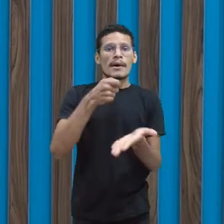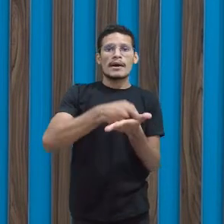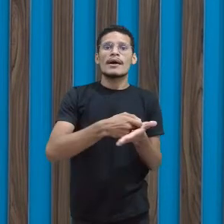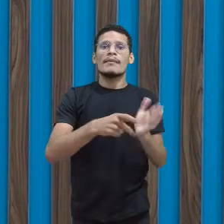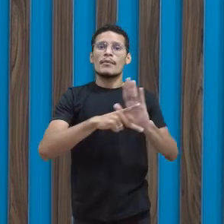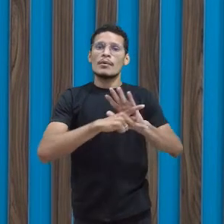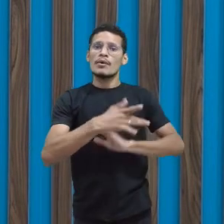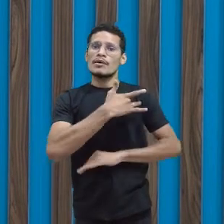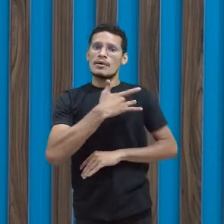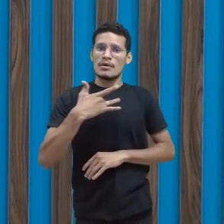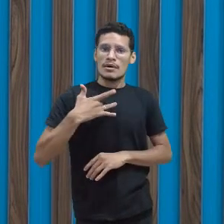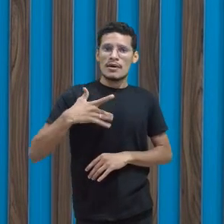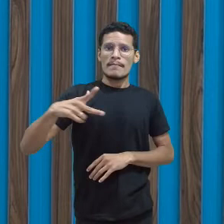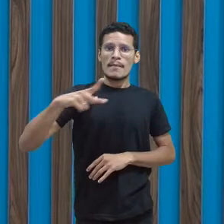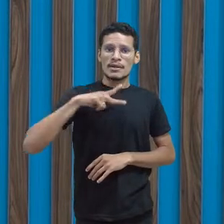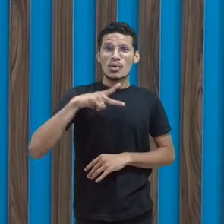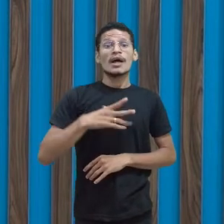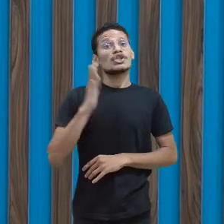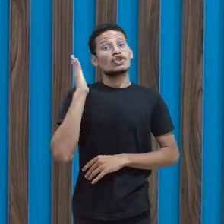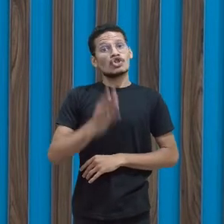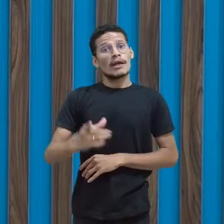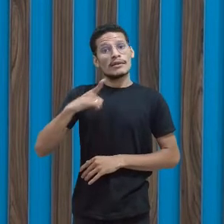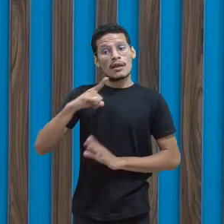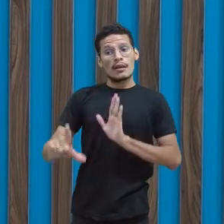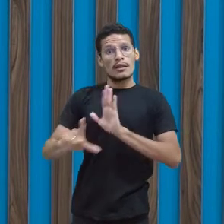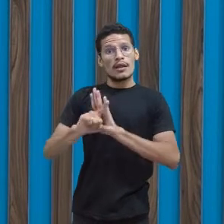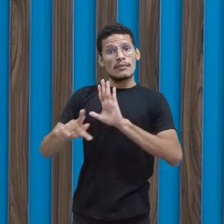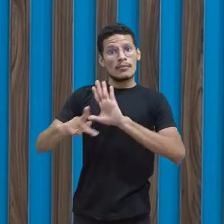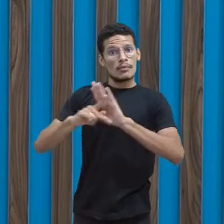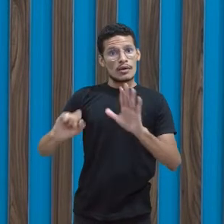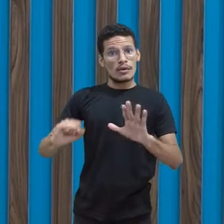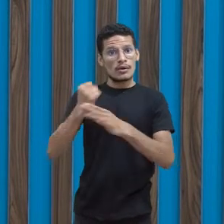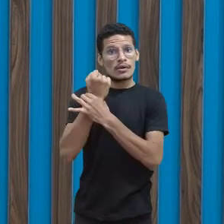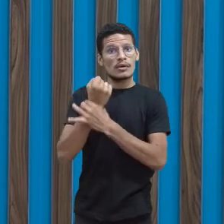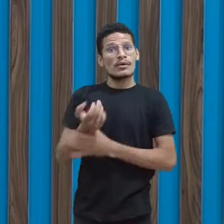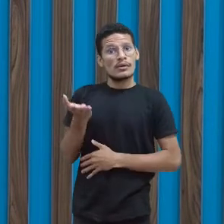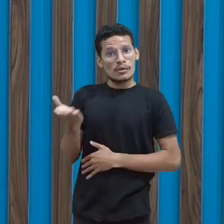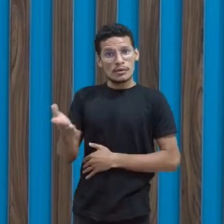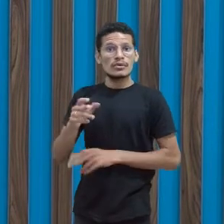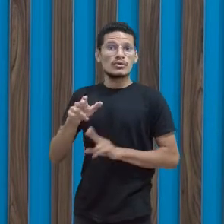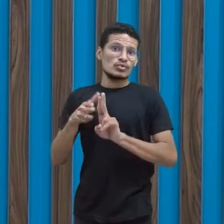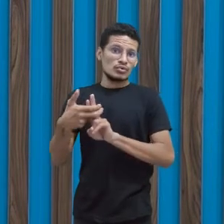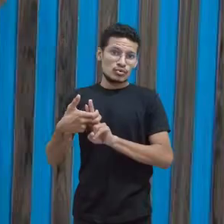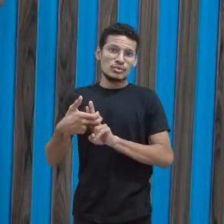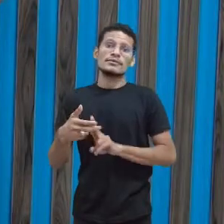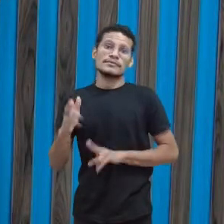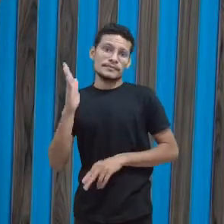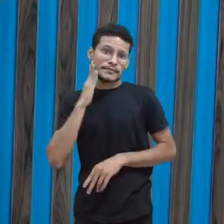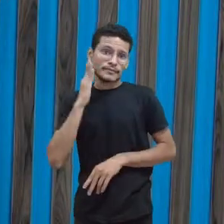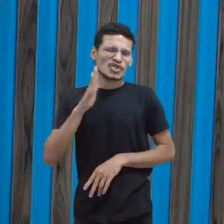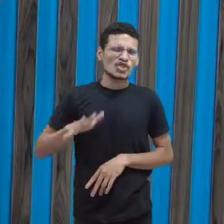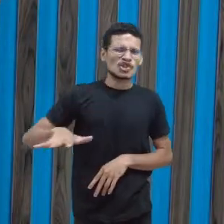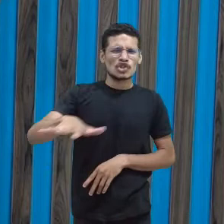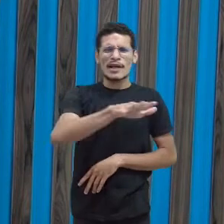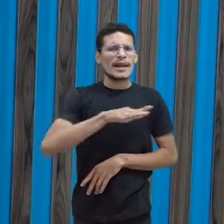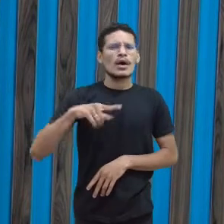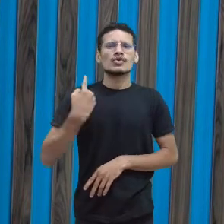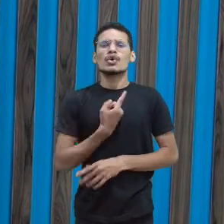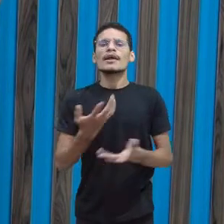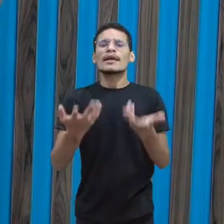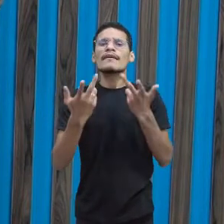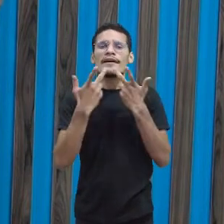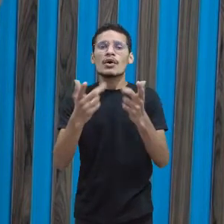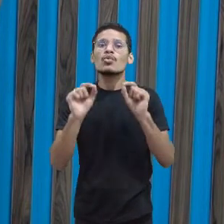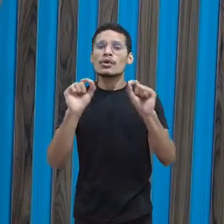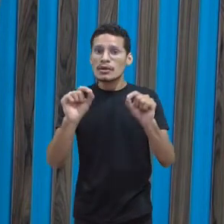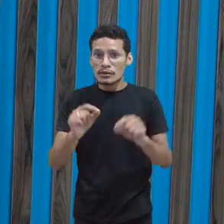plano de saúde quando você já tem, por lei, garantido aí o seu acesso ao SUS, né? Mas assim, em termos gerais, né, o que a gente está querendo colocar